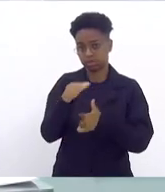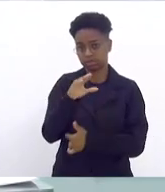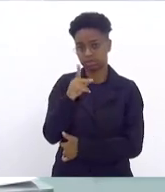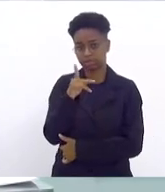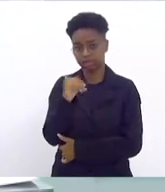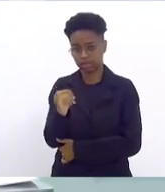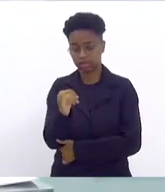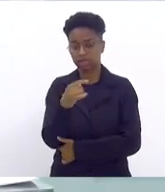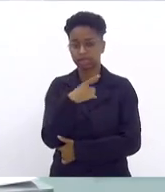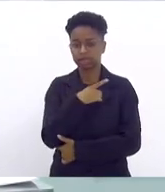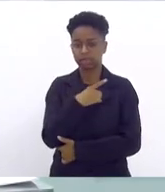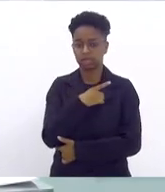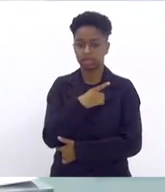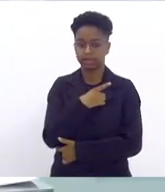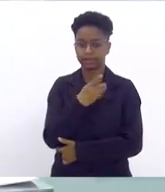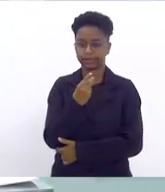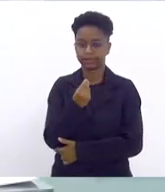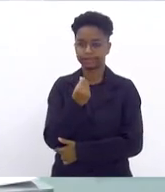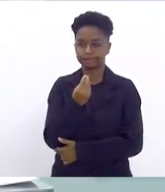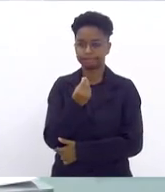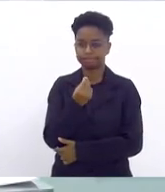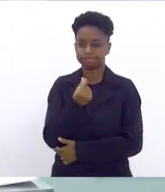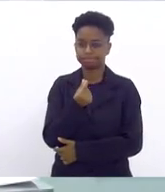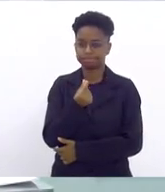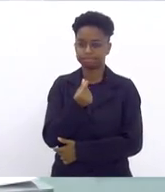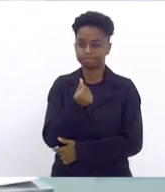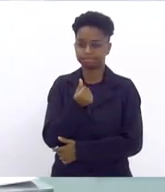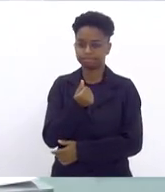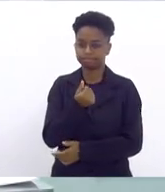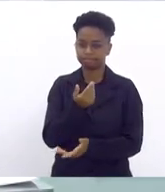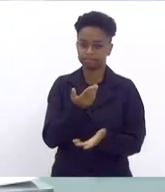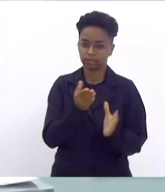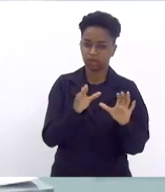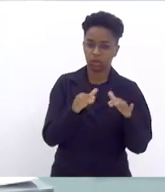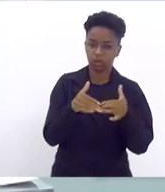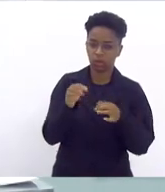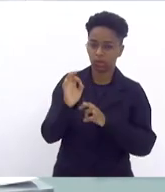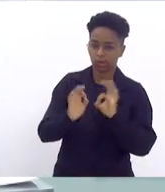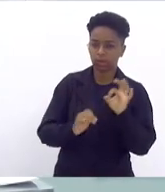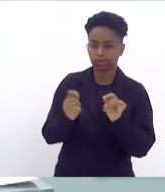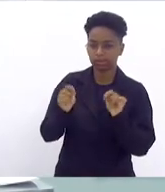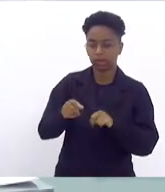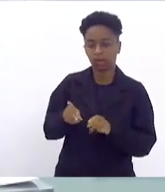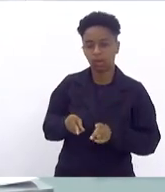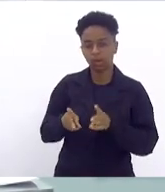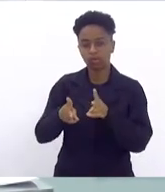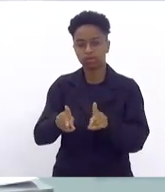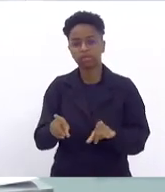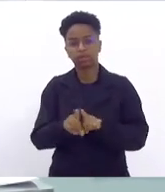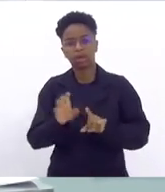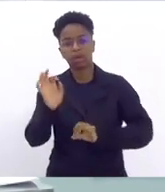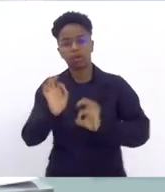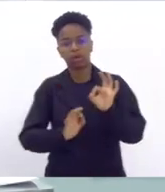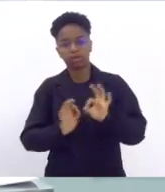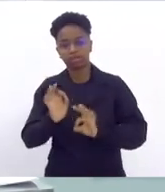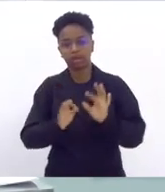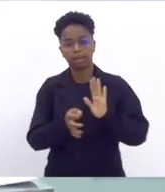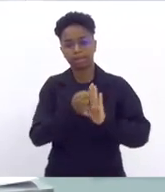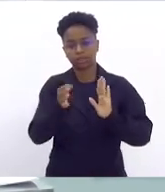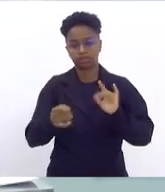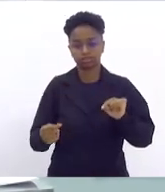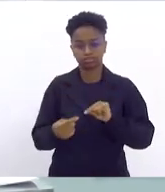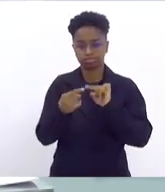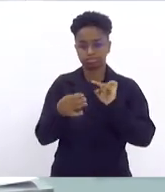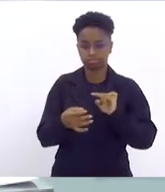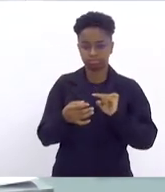havia uma corrente que determinasse, então, para que pudéssemos manter e aí formatar o parecer pela